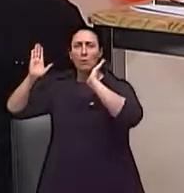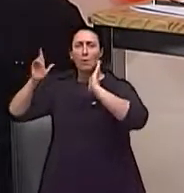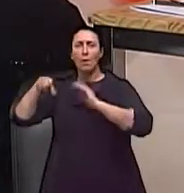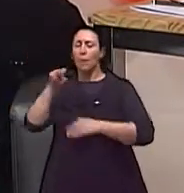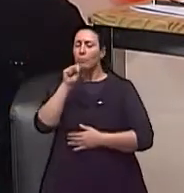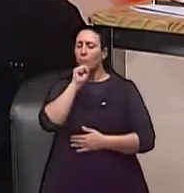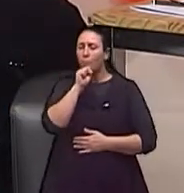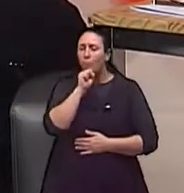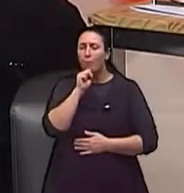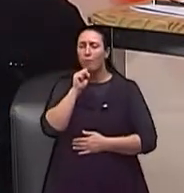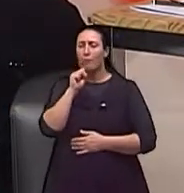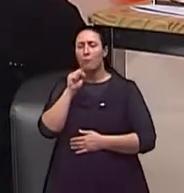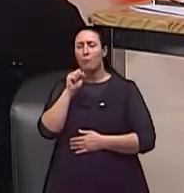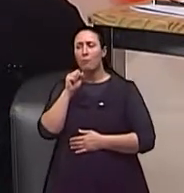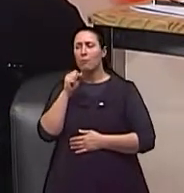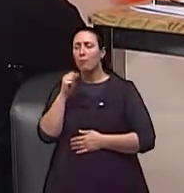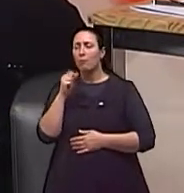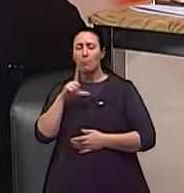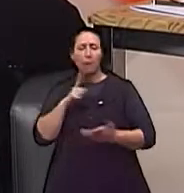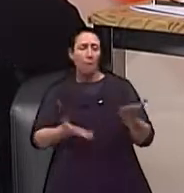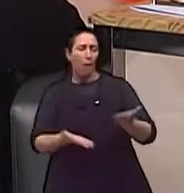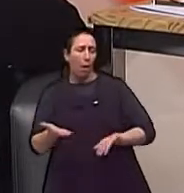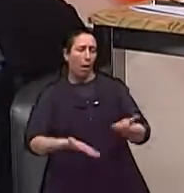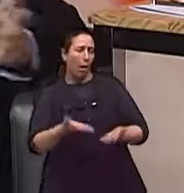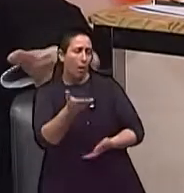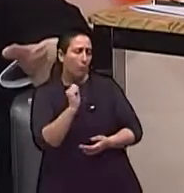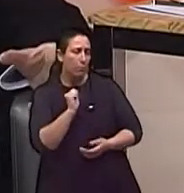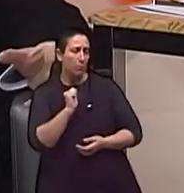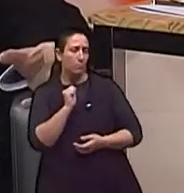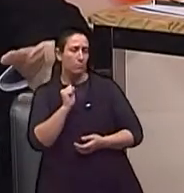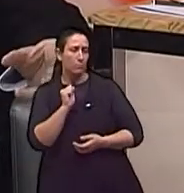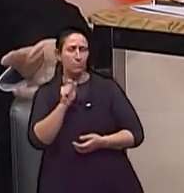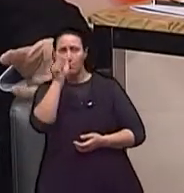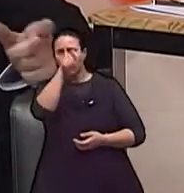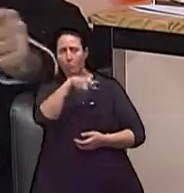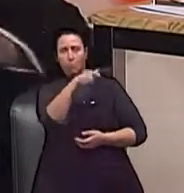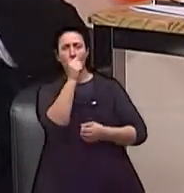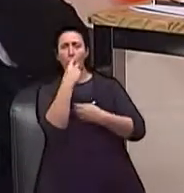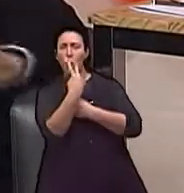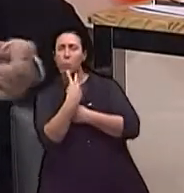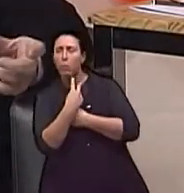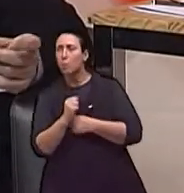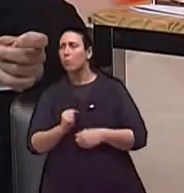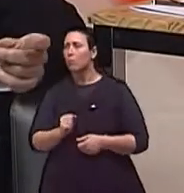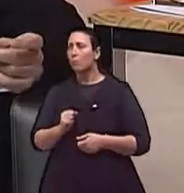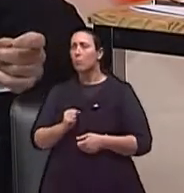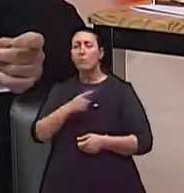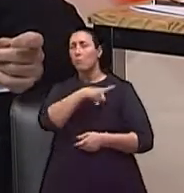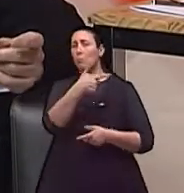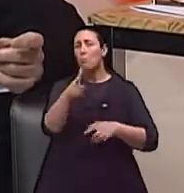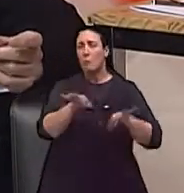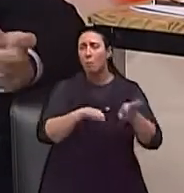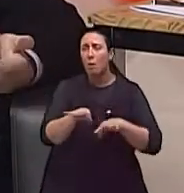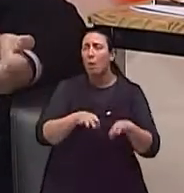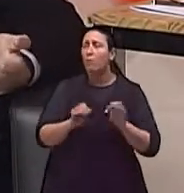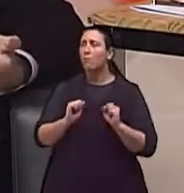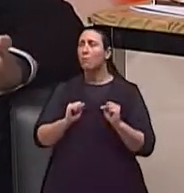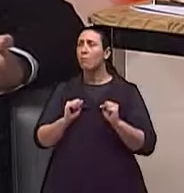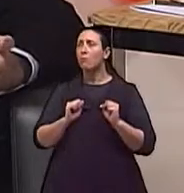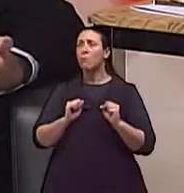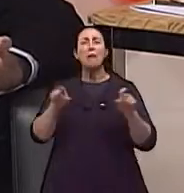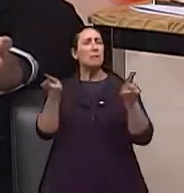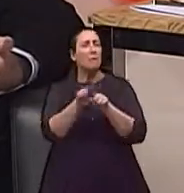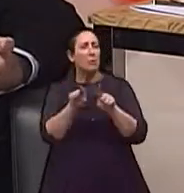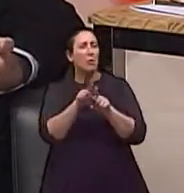vovó com uma às vezes uma empregada doméstica que virou cuidadora às vezes sem a preparação maus